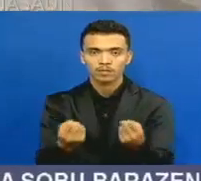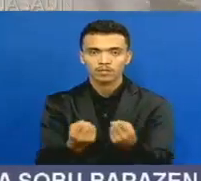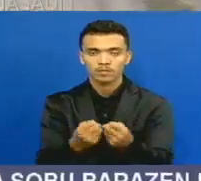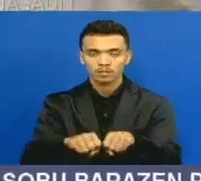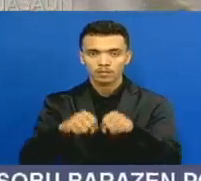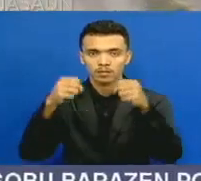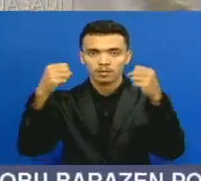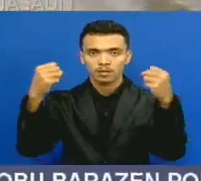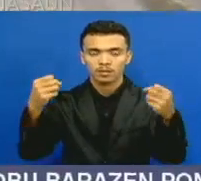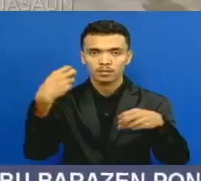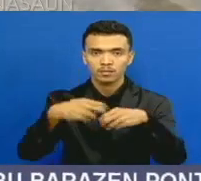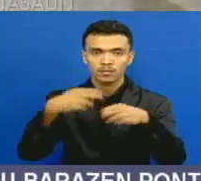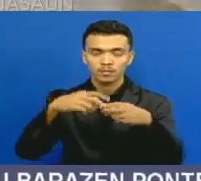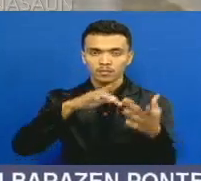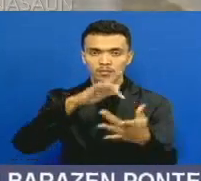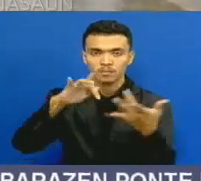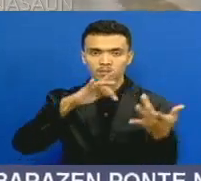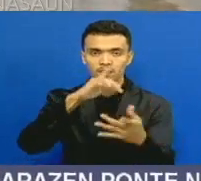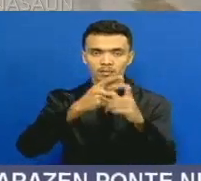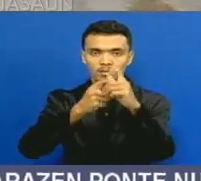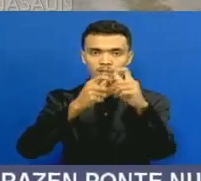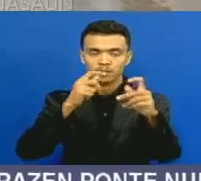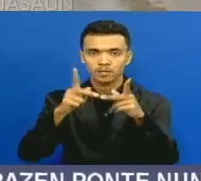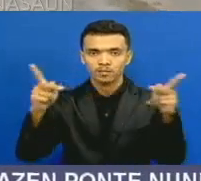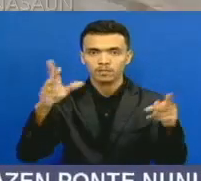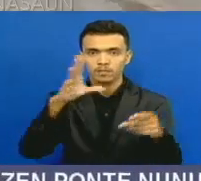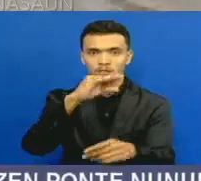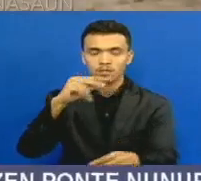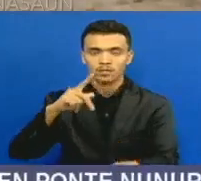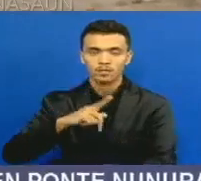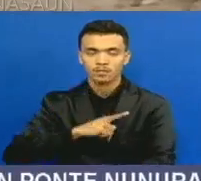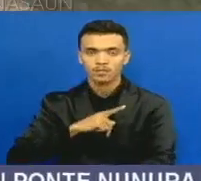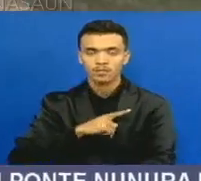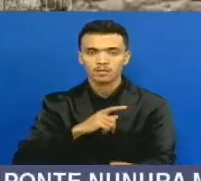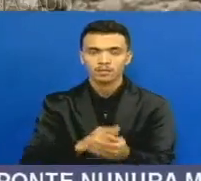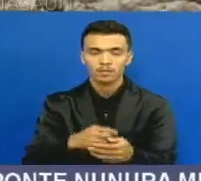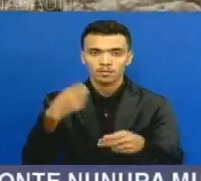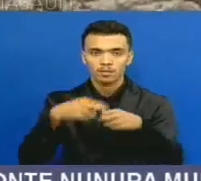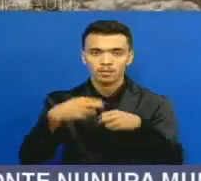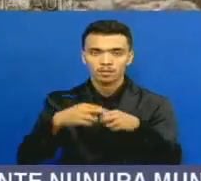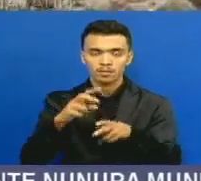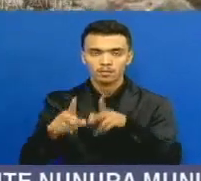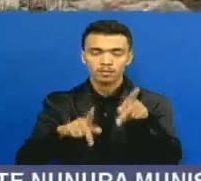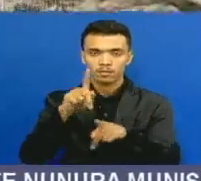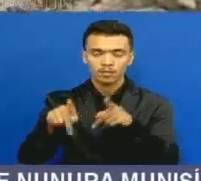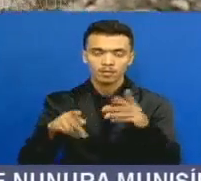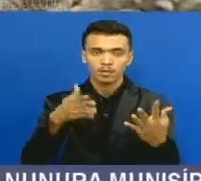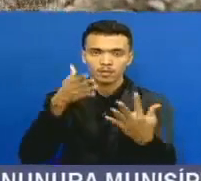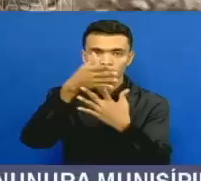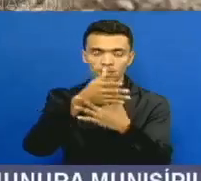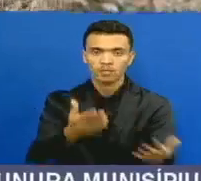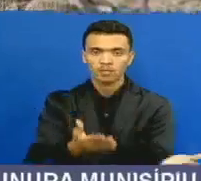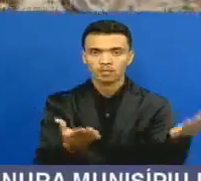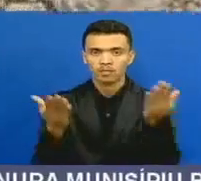at. Dificulta movimentação transporte público no privado. Situação nemos impede comunidade atu acesso no lori